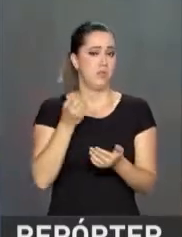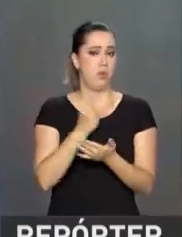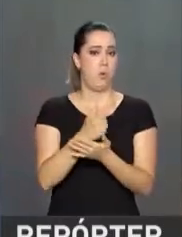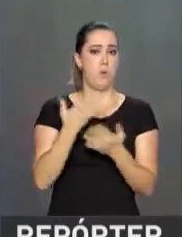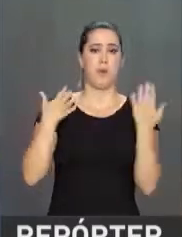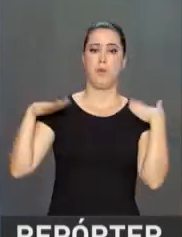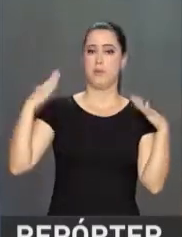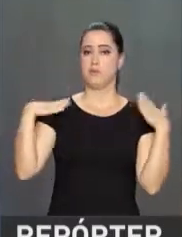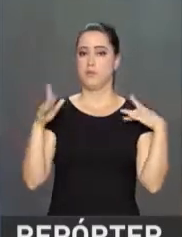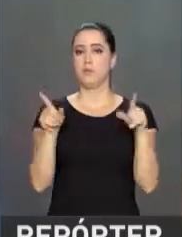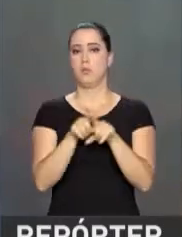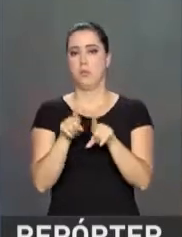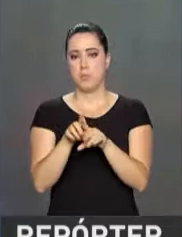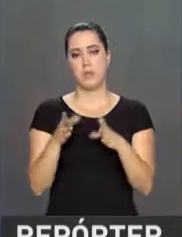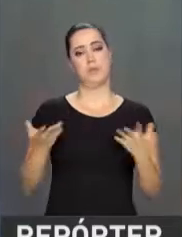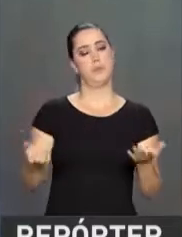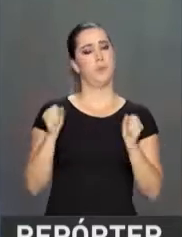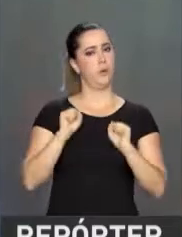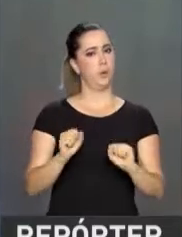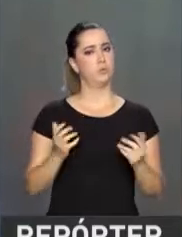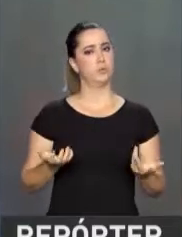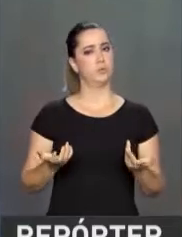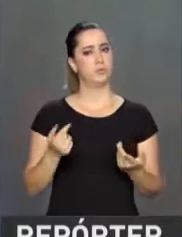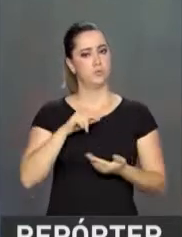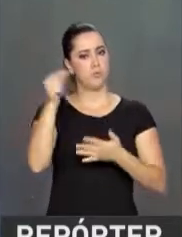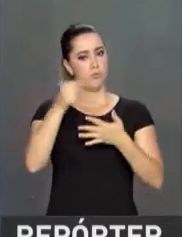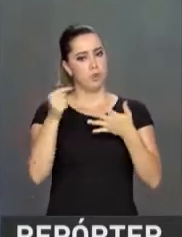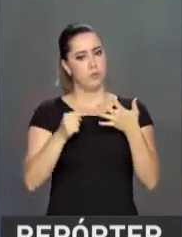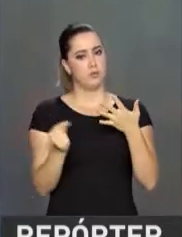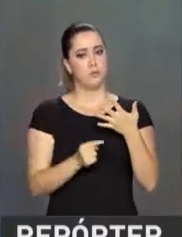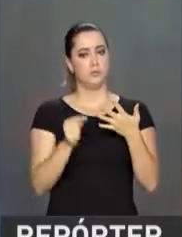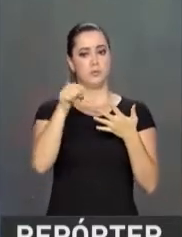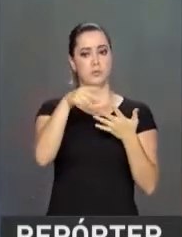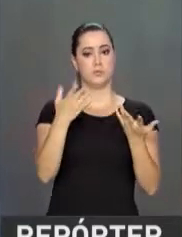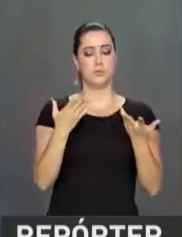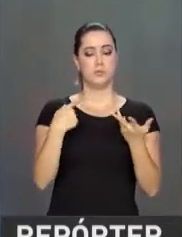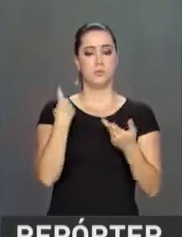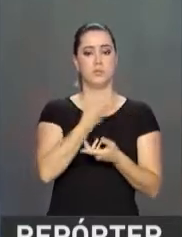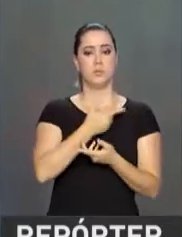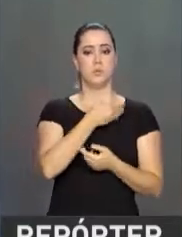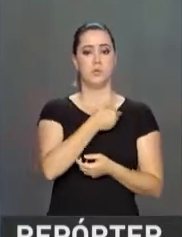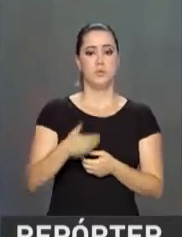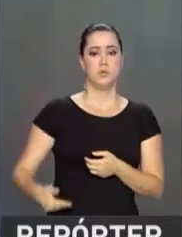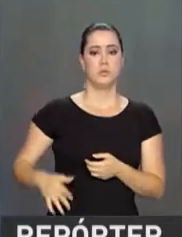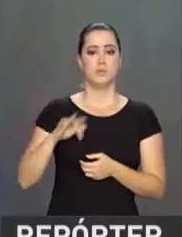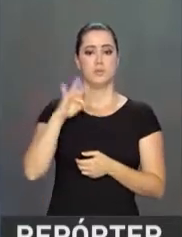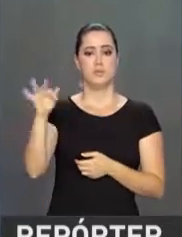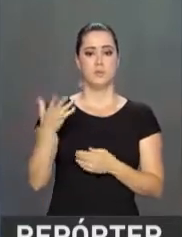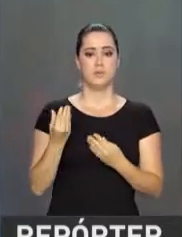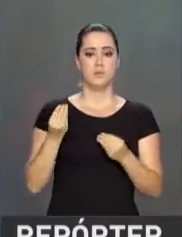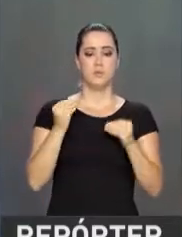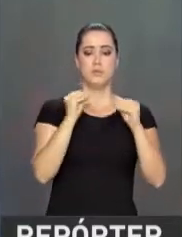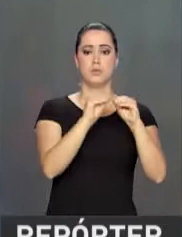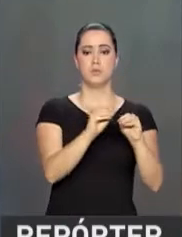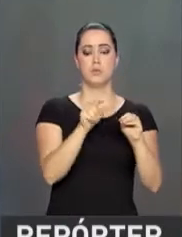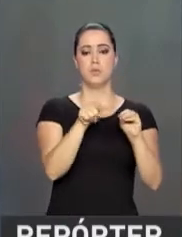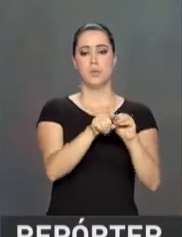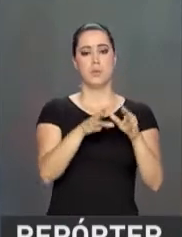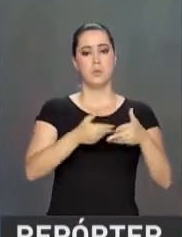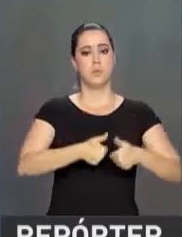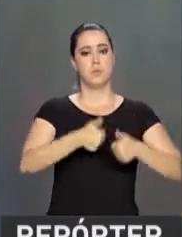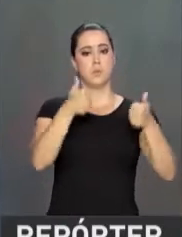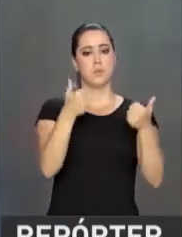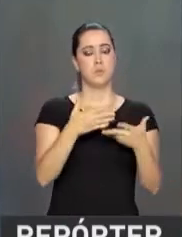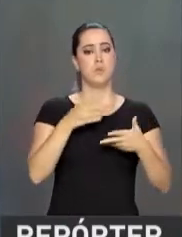lazer porque não não é tão são medidas dessa natureza que o governo federal vem implementando pra melhorar